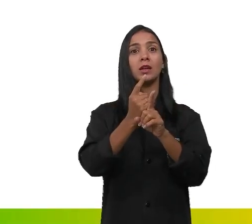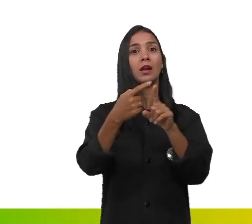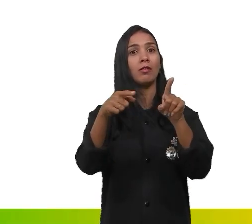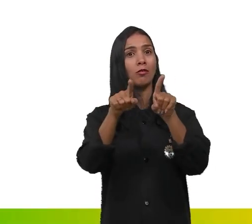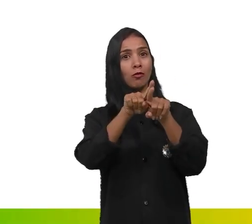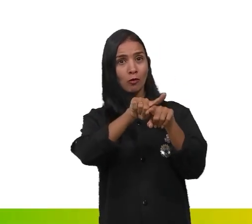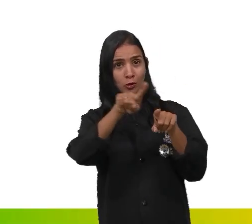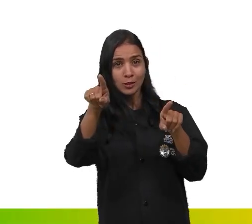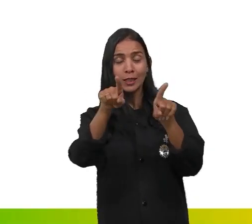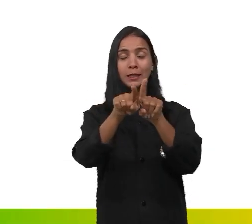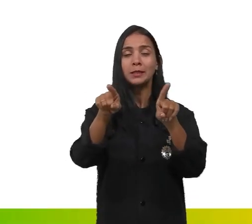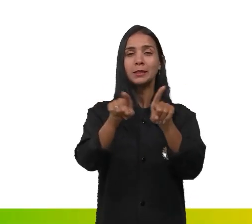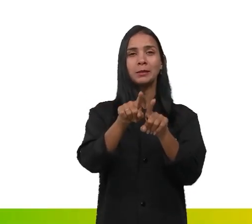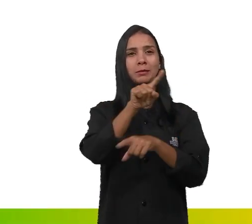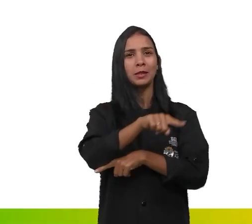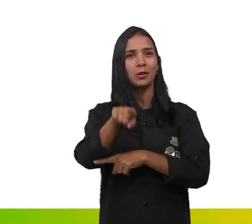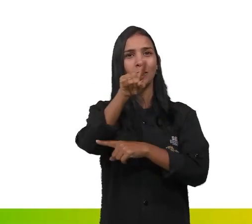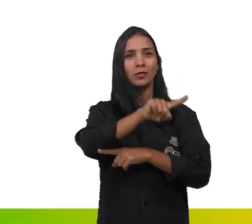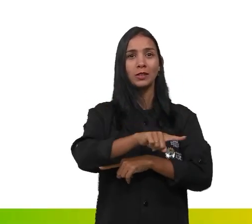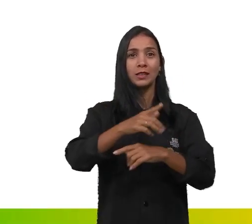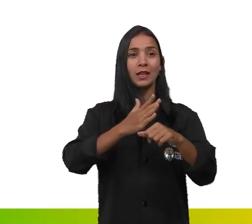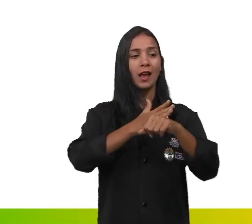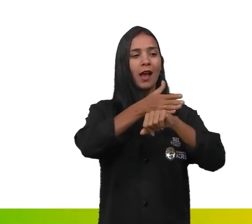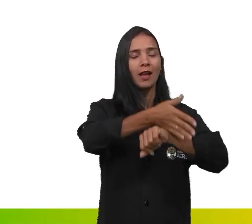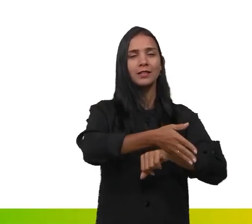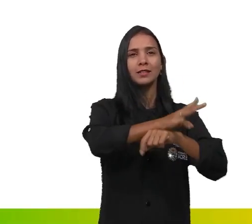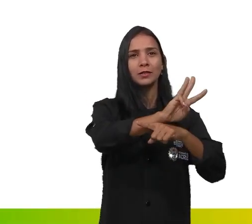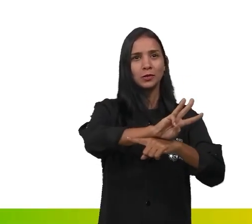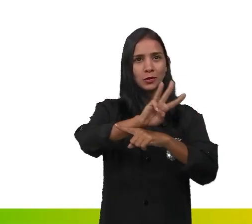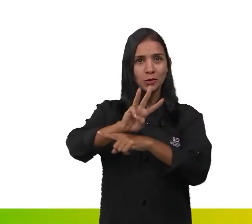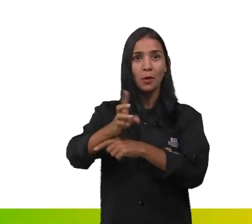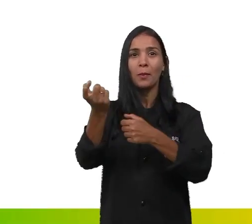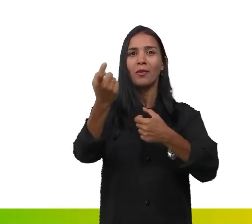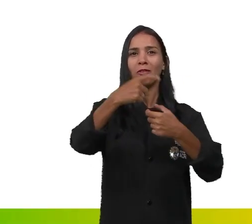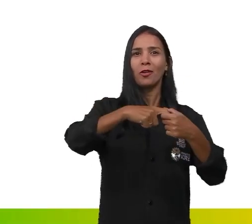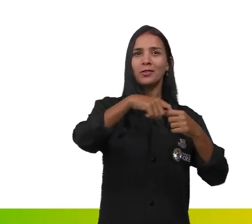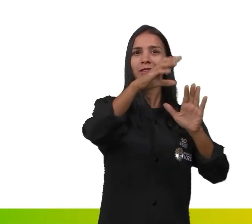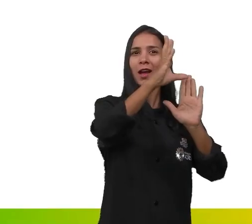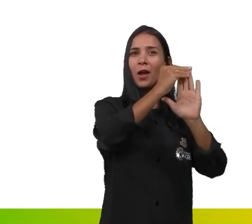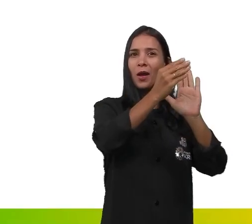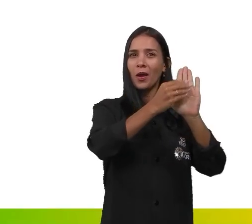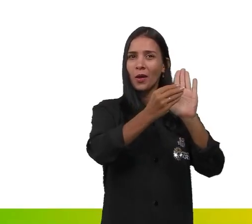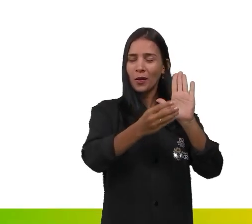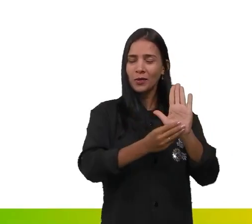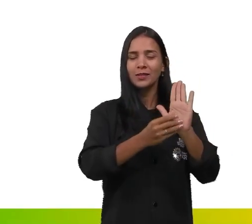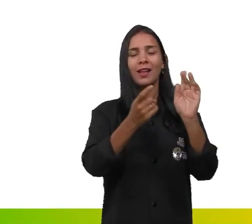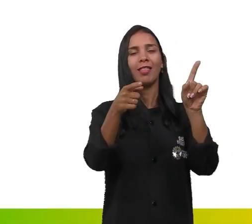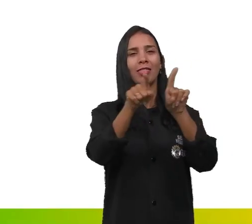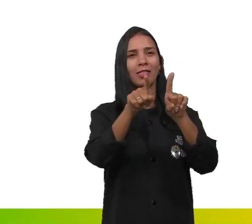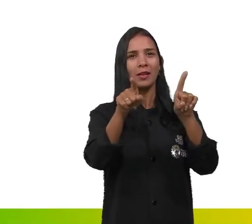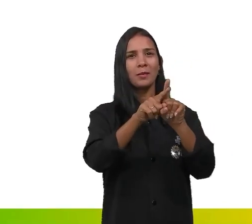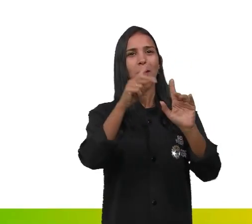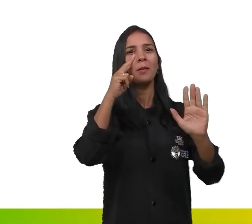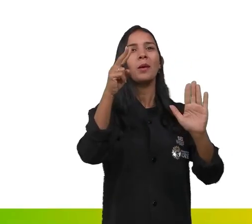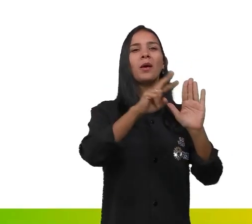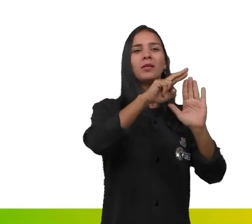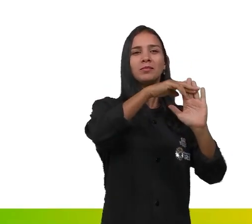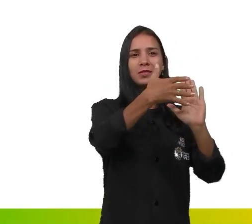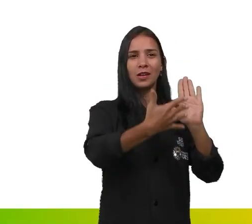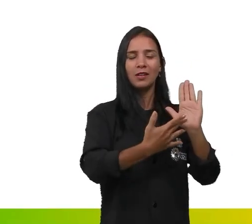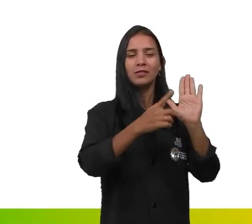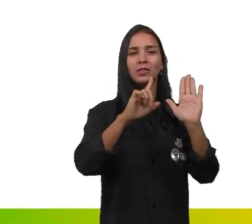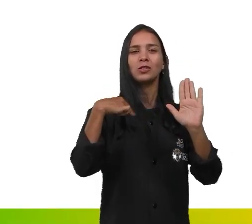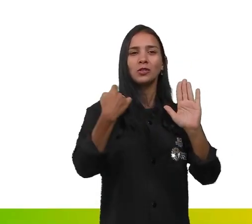plataforma, a nossa plataforma, para retomar o conteúdo, para verificar também as referências que a gente